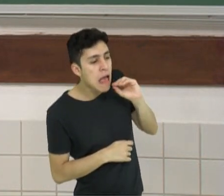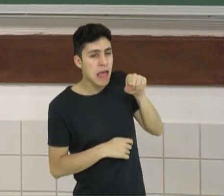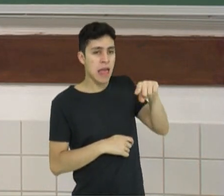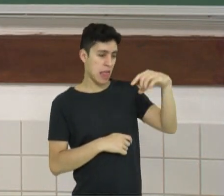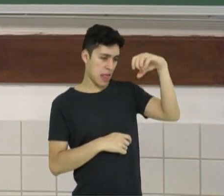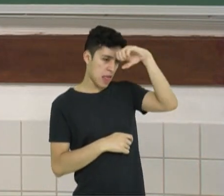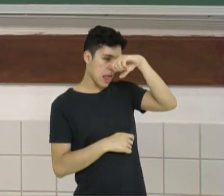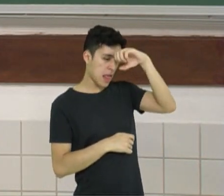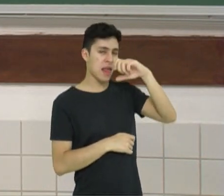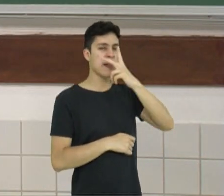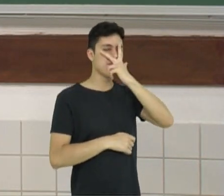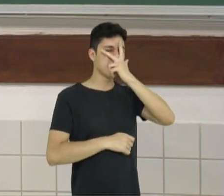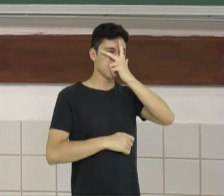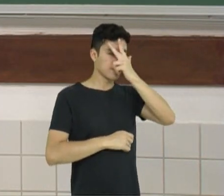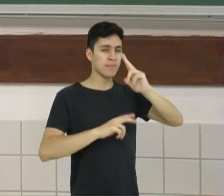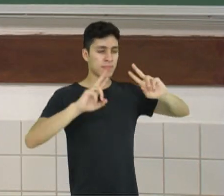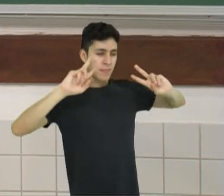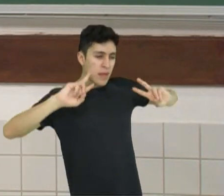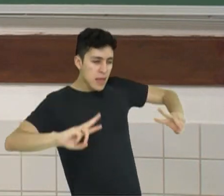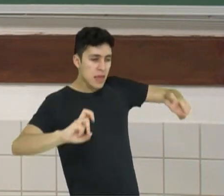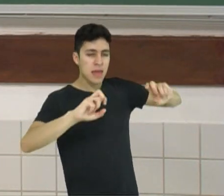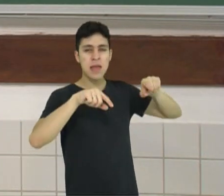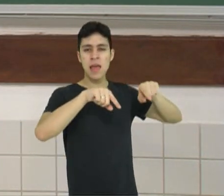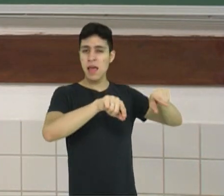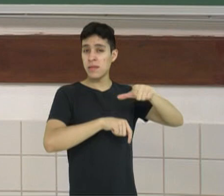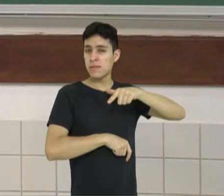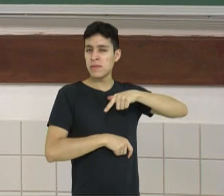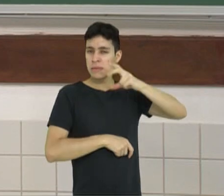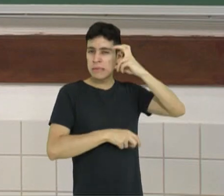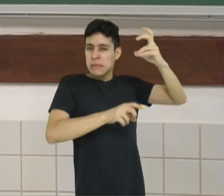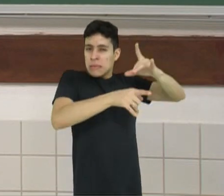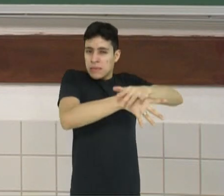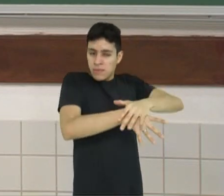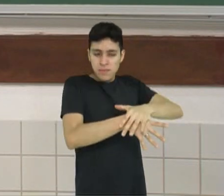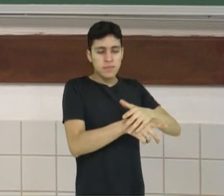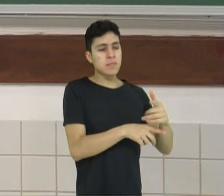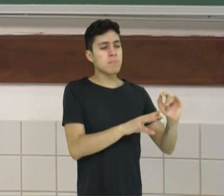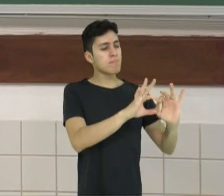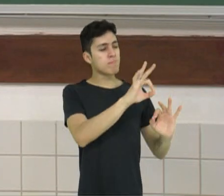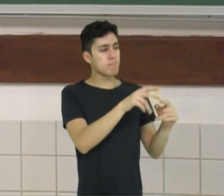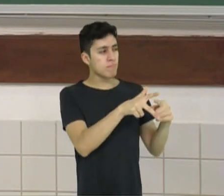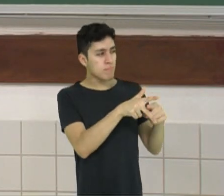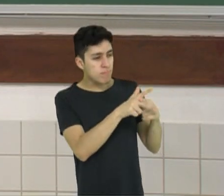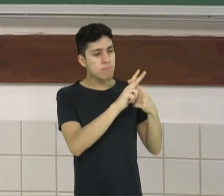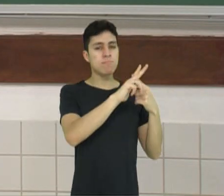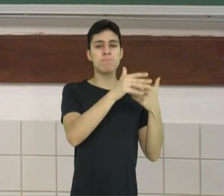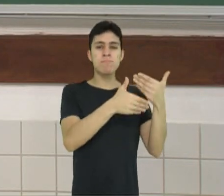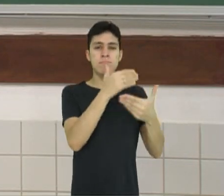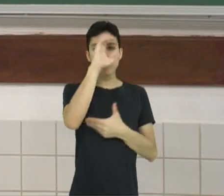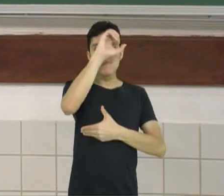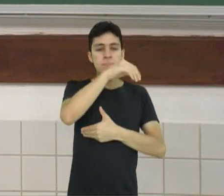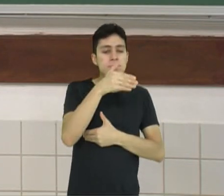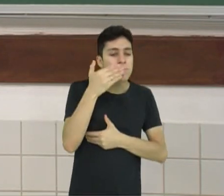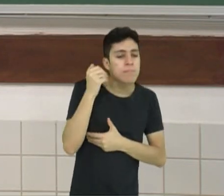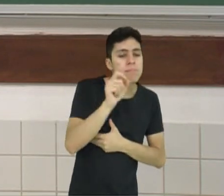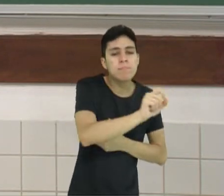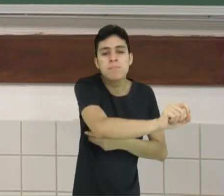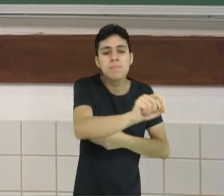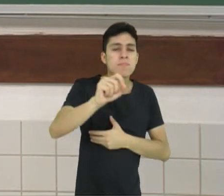aprendizado de máquina. São as máquinas que têm inteligência artificial e são programadas para irem aprendendo